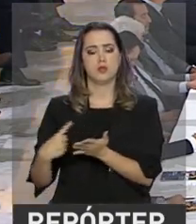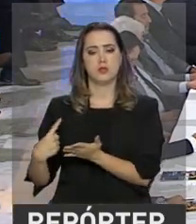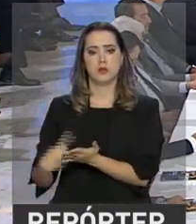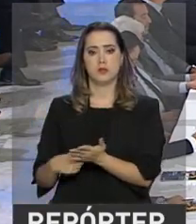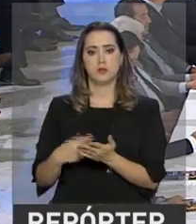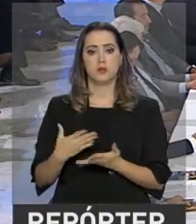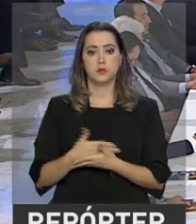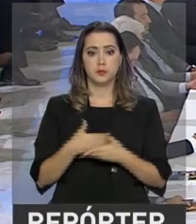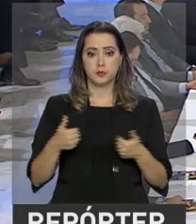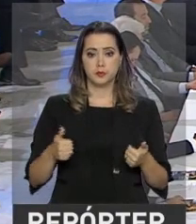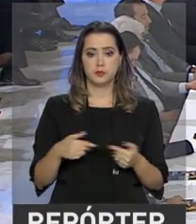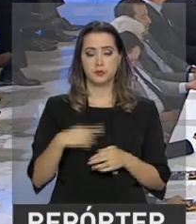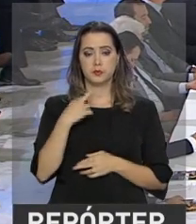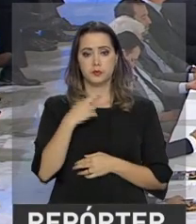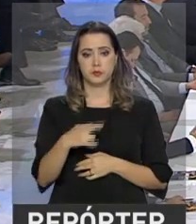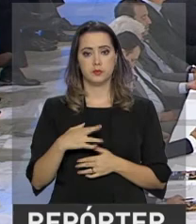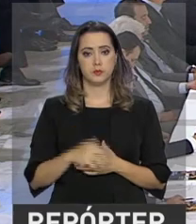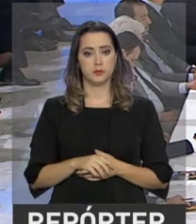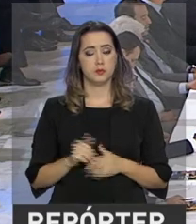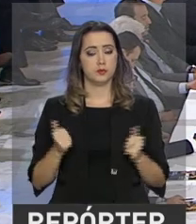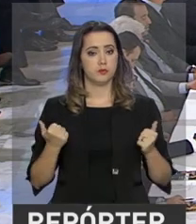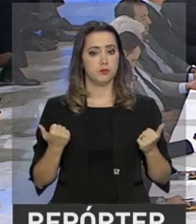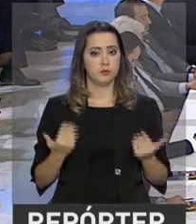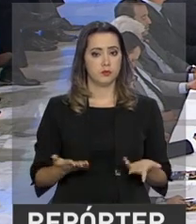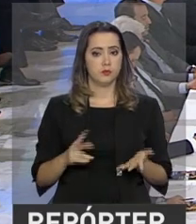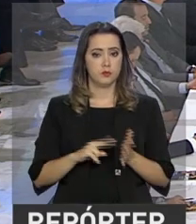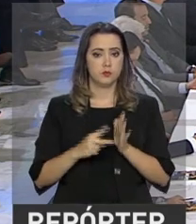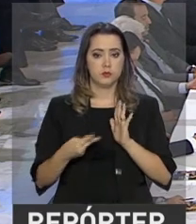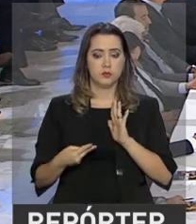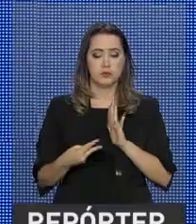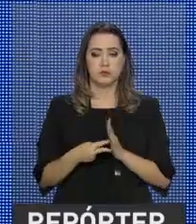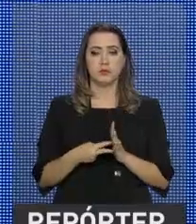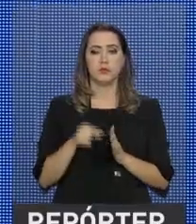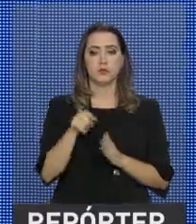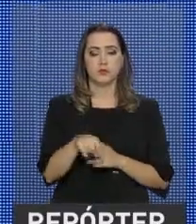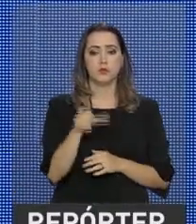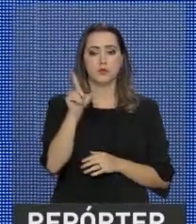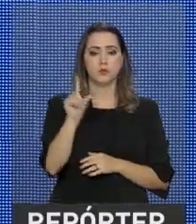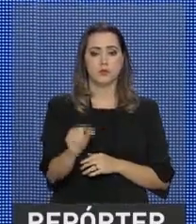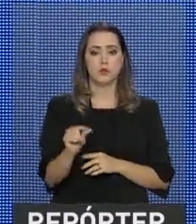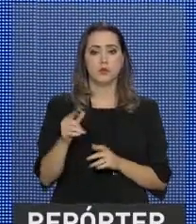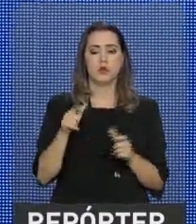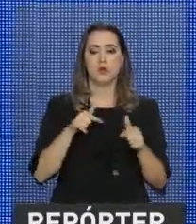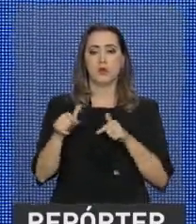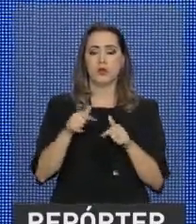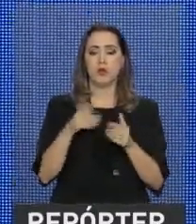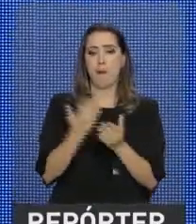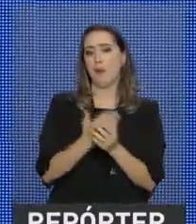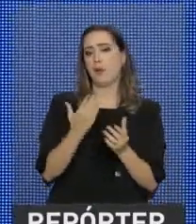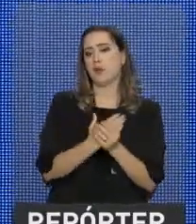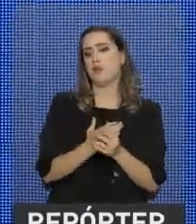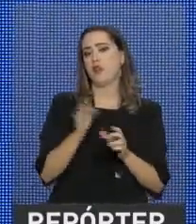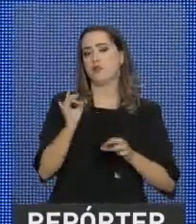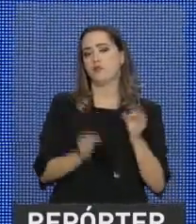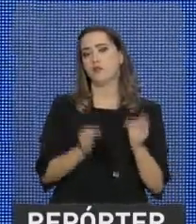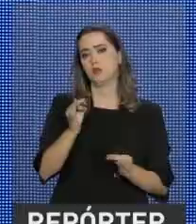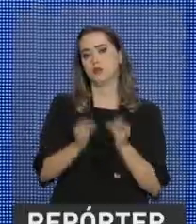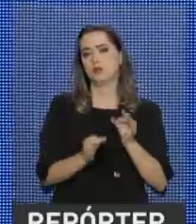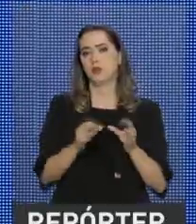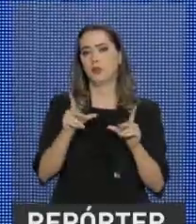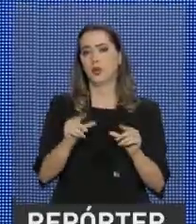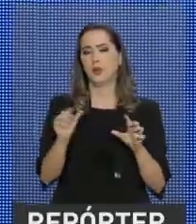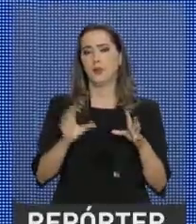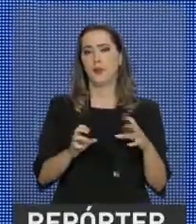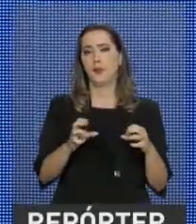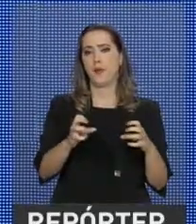melhores soluções. Isto significa menor número de ações, portanto, menor número de